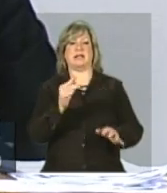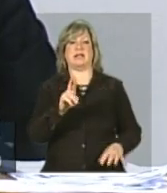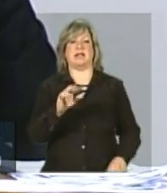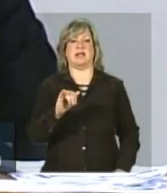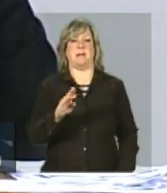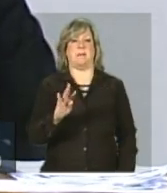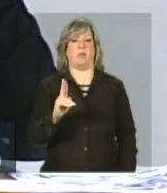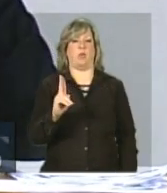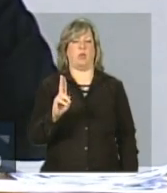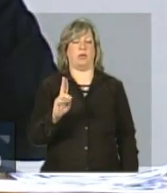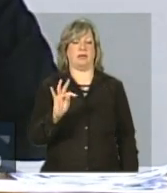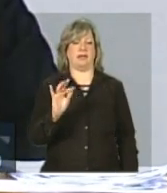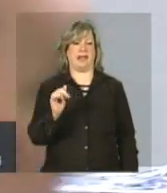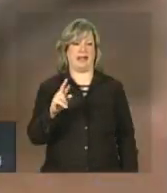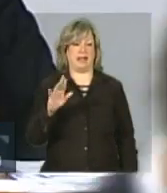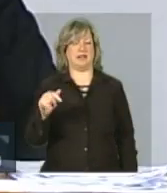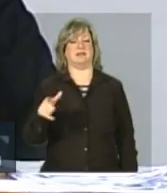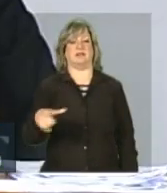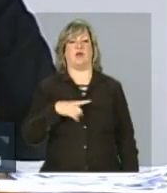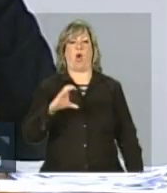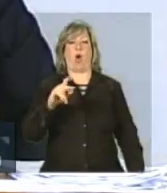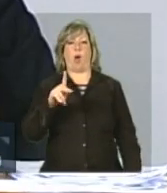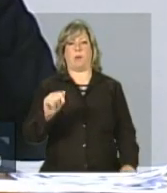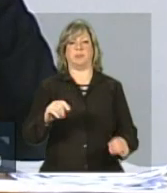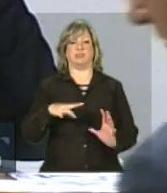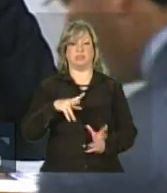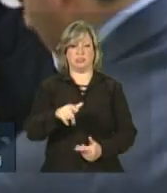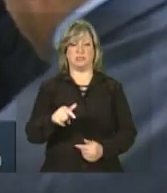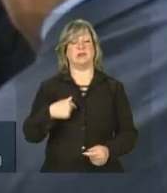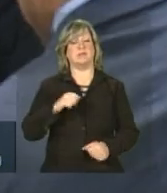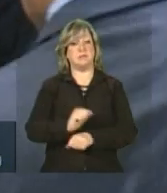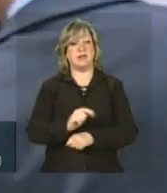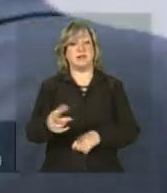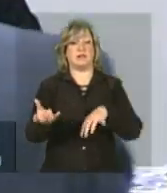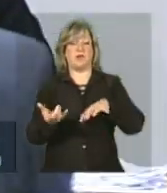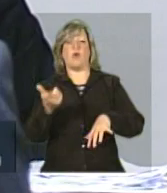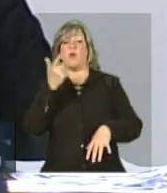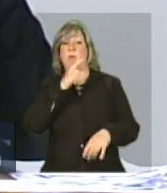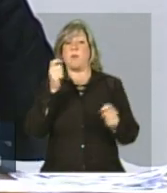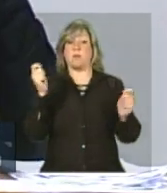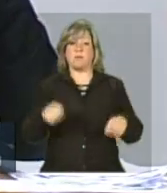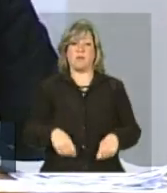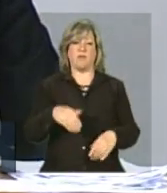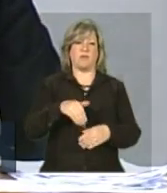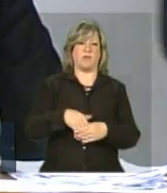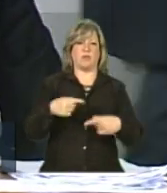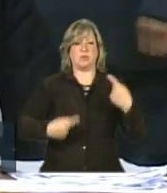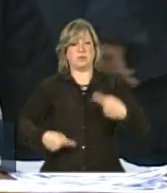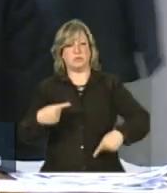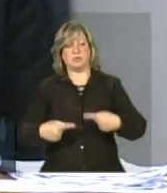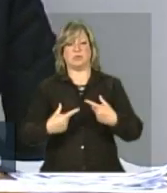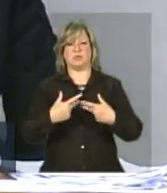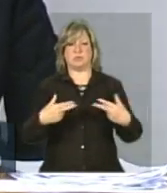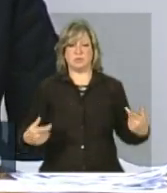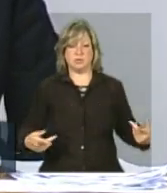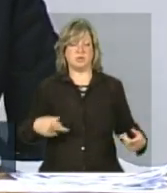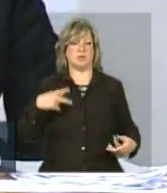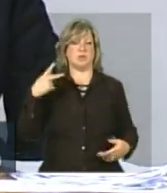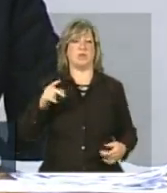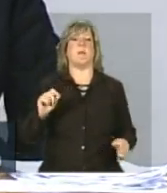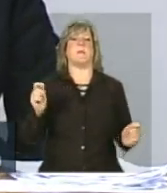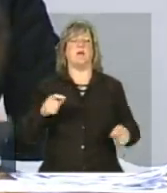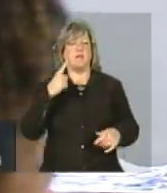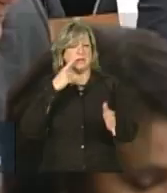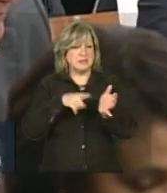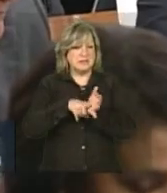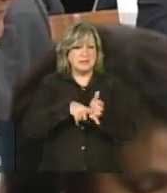e espero que o Congresso possa, no tempo breve, enfrentando todas as discussões, as polêmicas que existem, possa